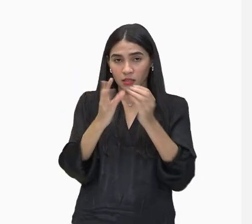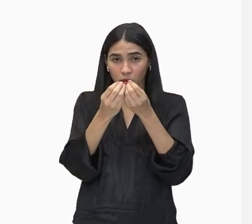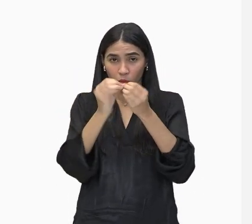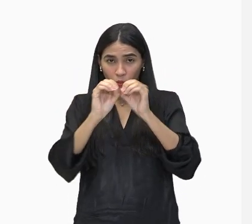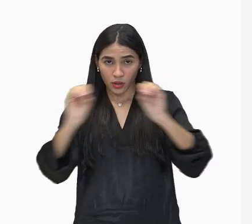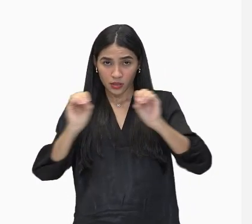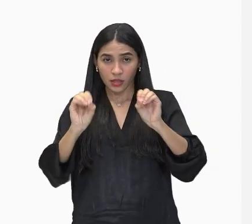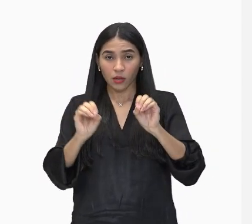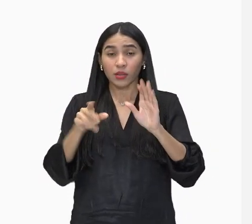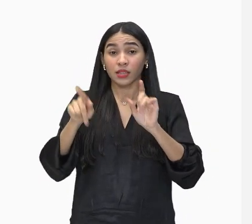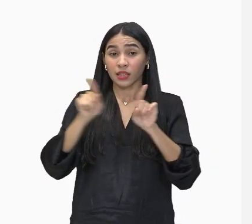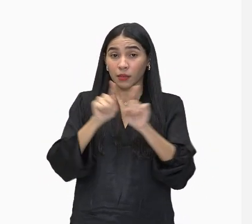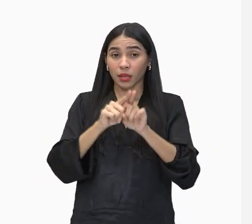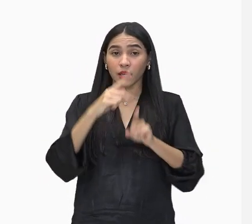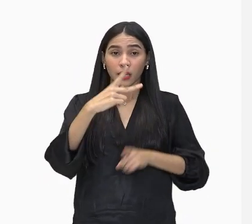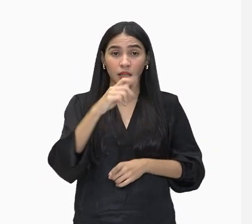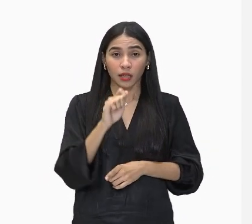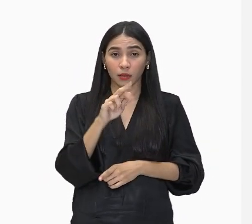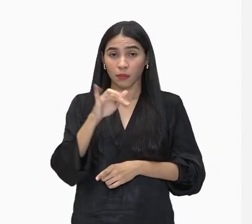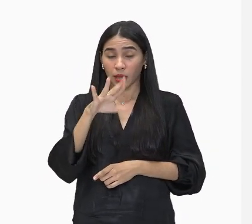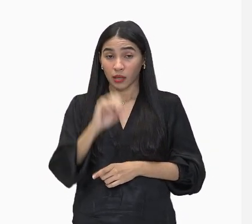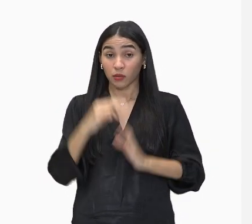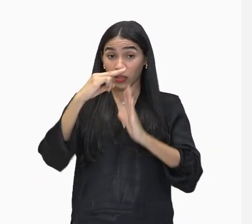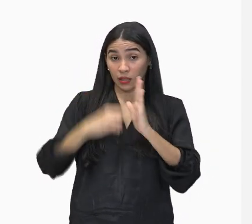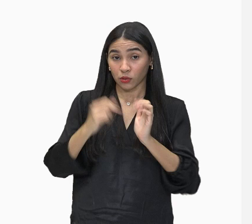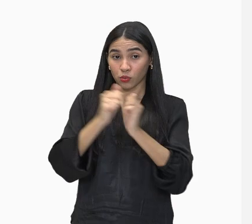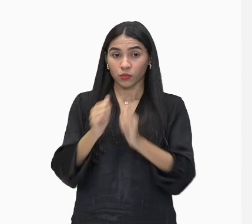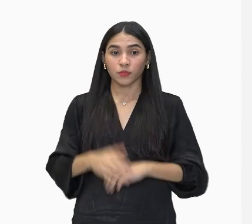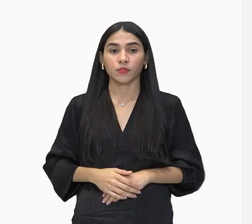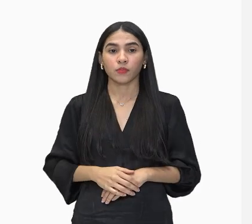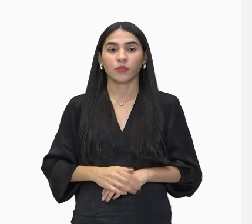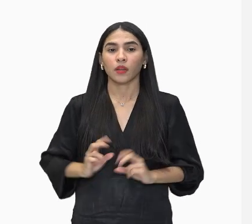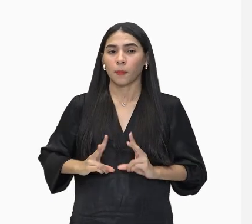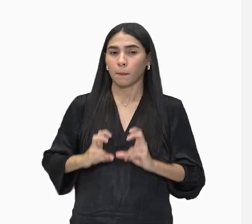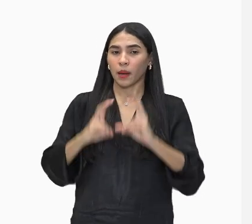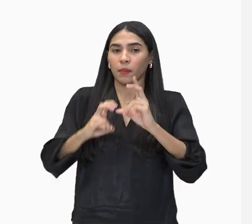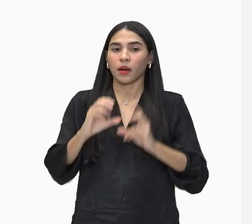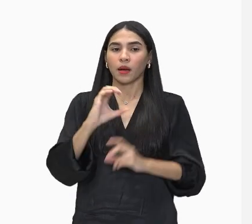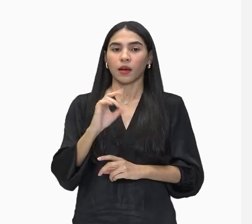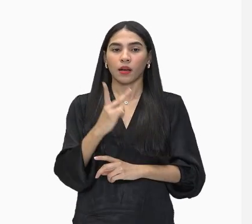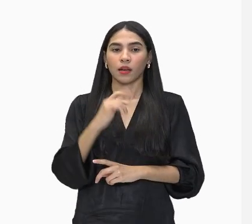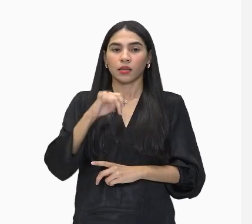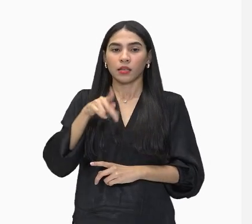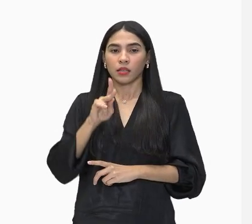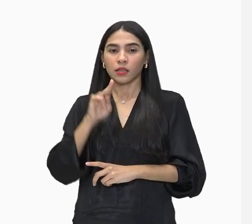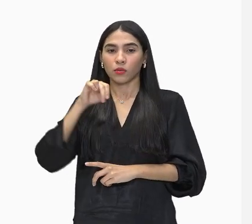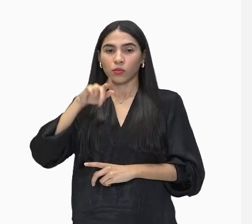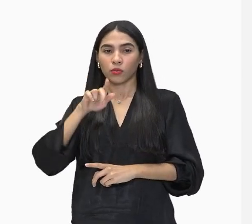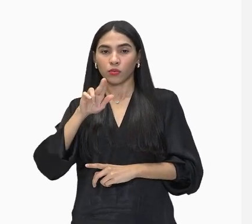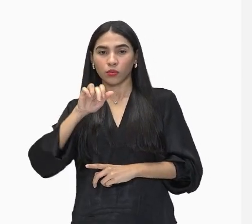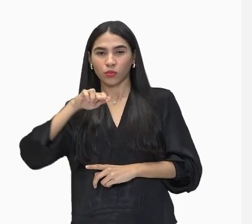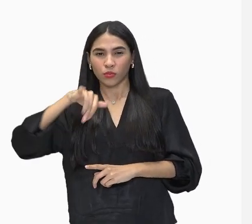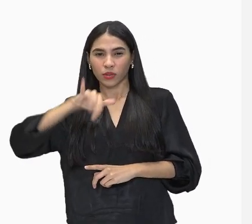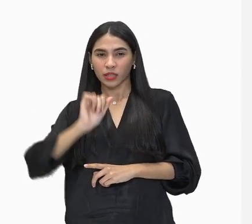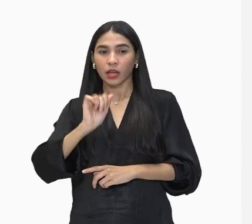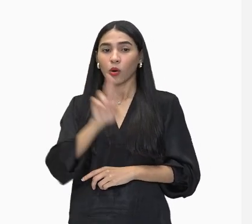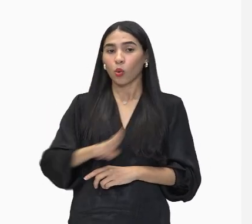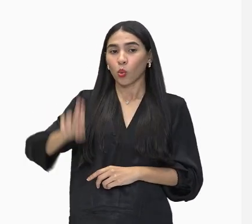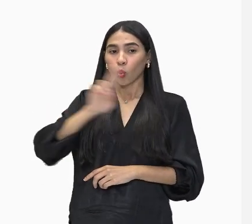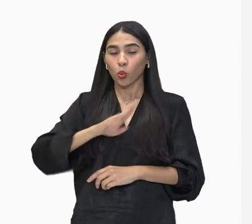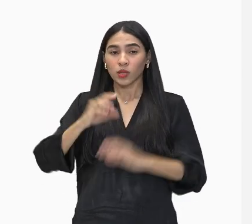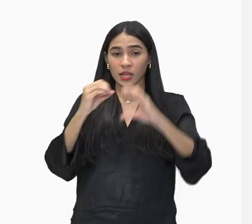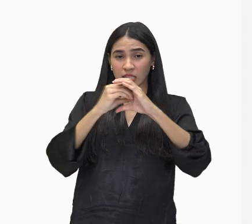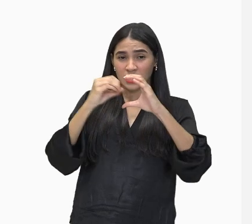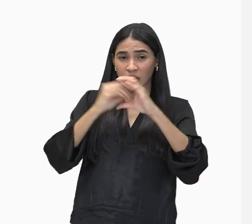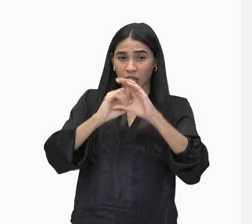e períodos, ok? Então, leiam comigo. Vírus chikungunya usa células de defesa como cavalo de Troia